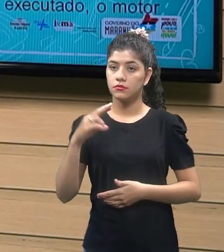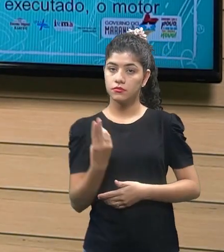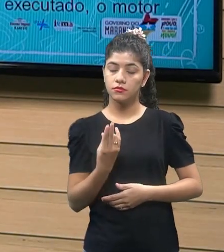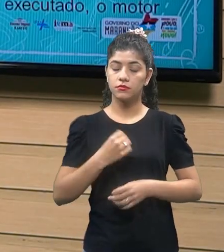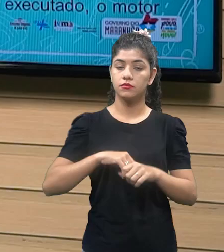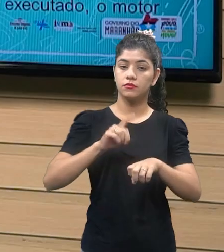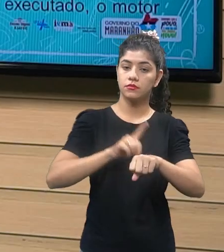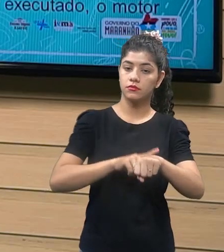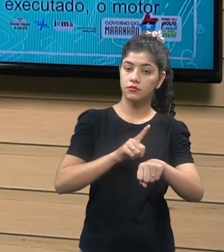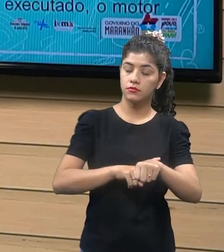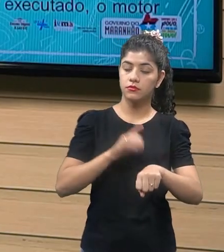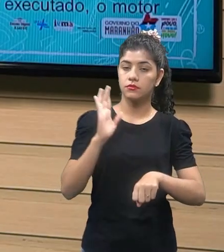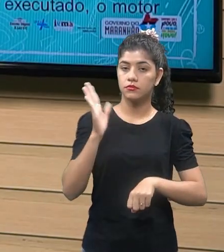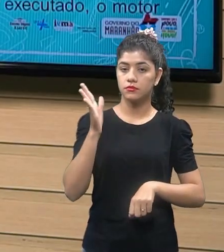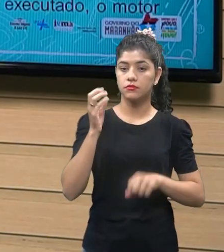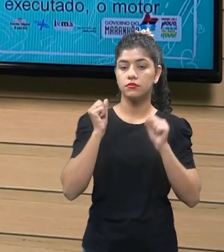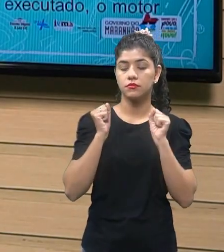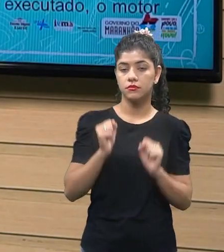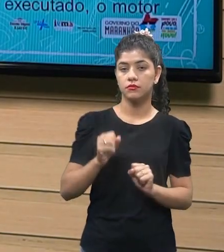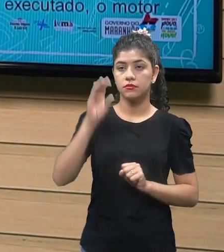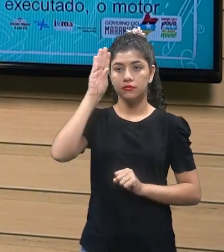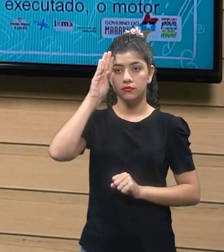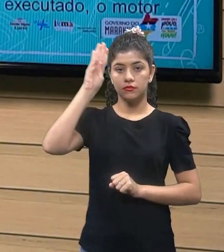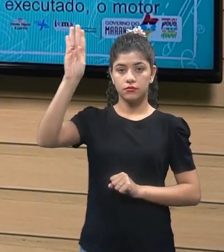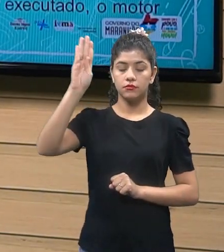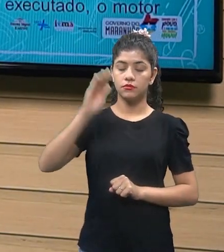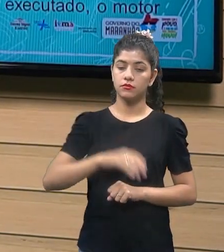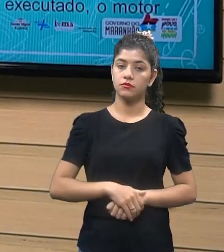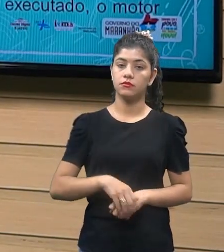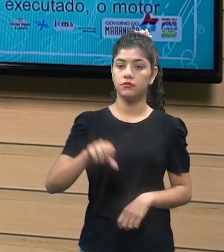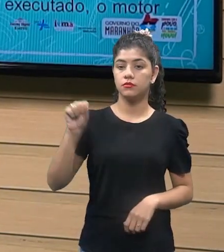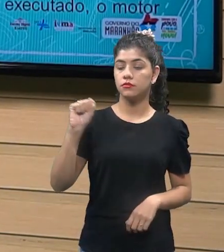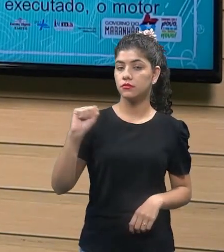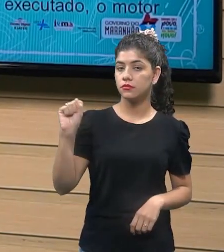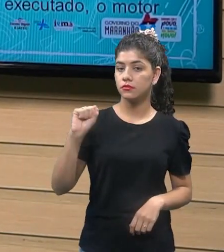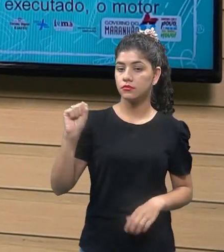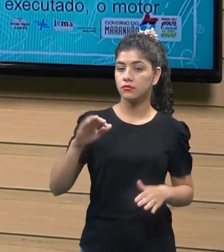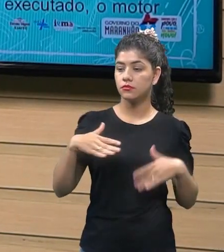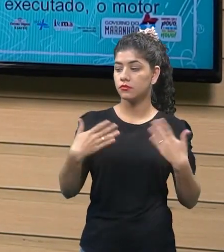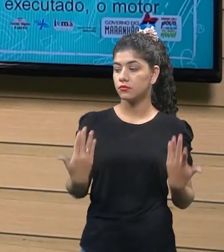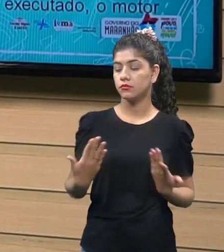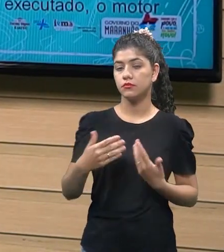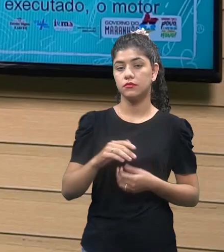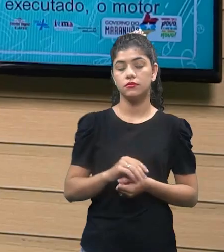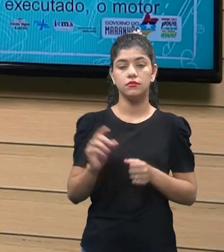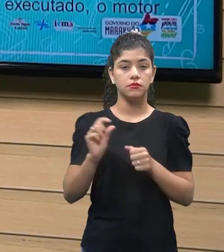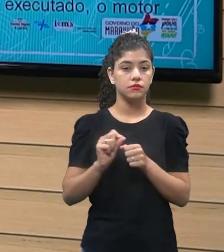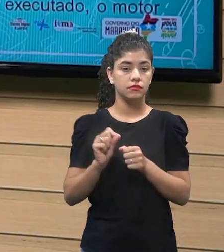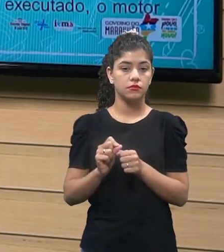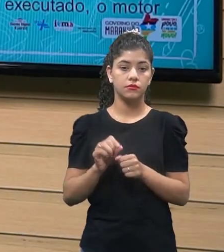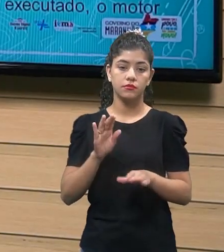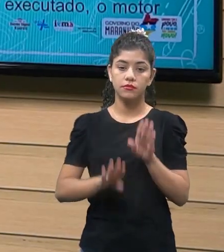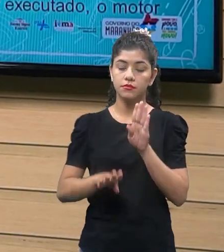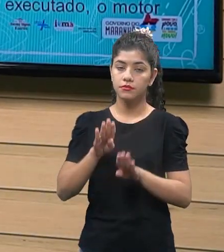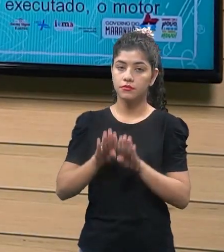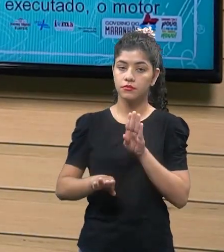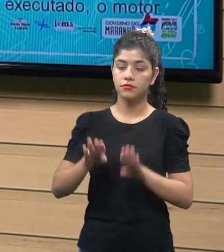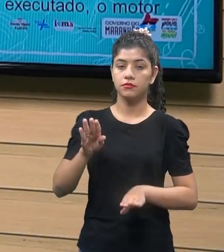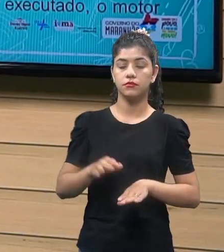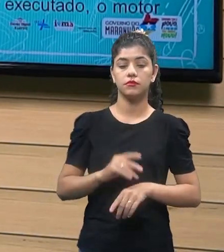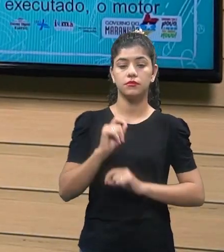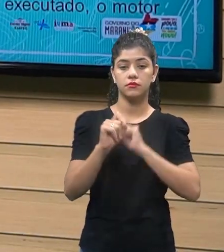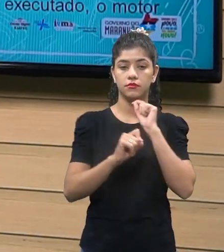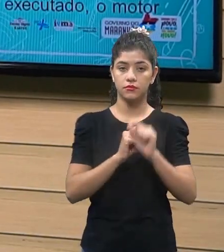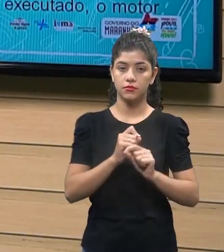de execução, que pode ser principalmente em segundos, quantos segundos ele irá realizar a tarefa, dependendo aí